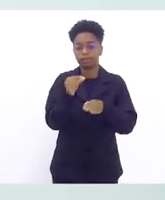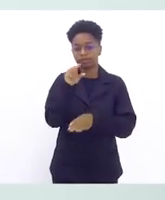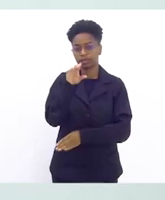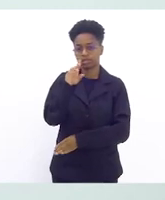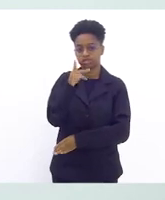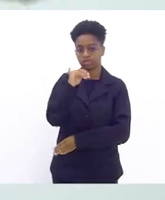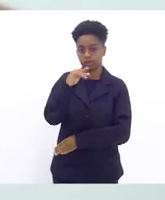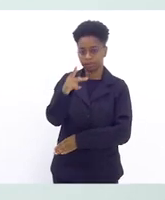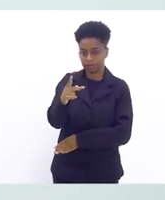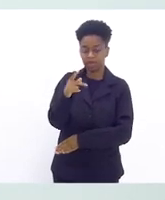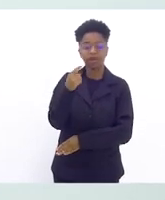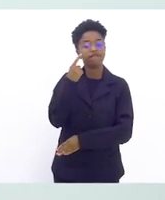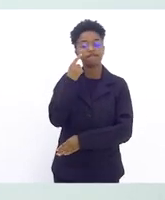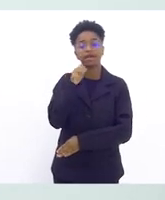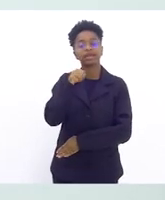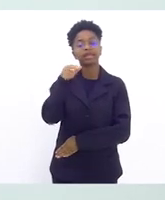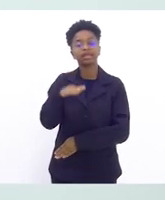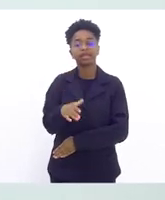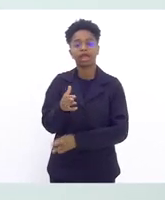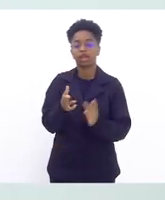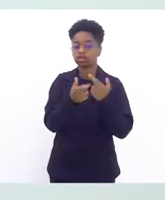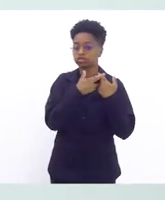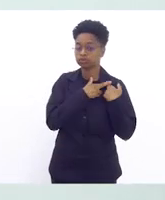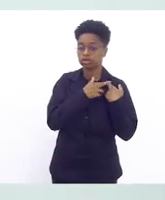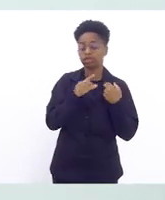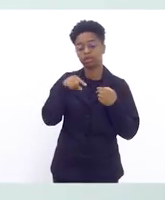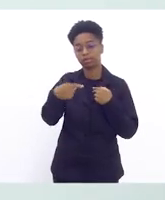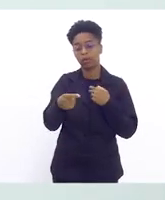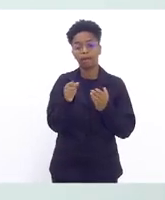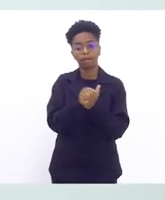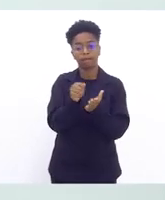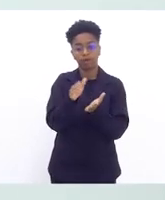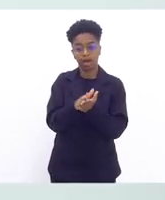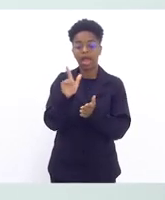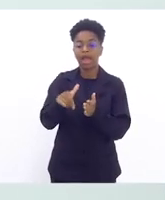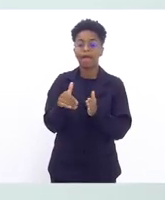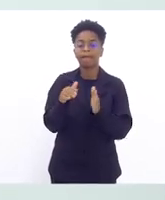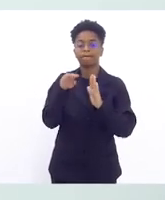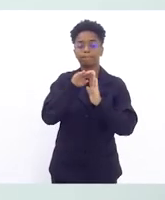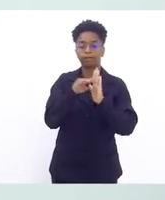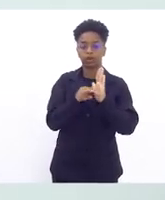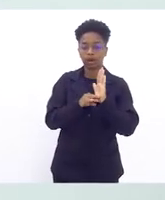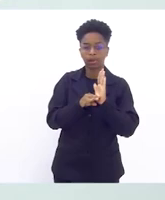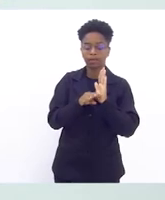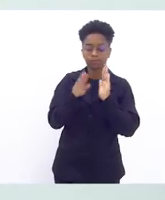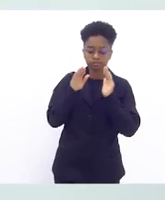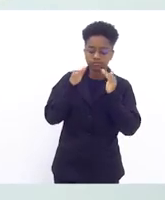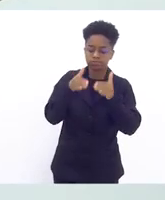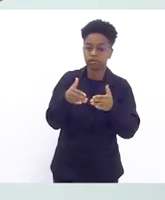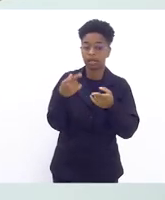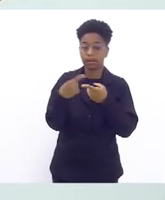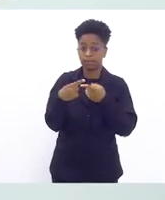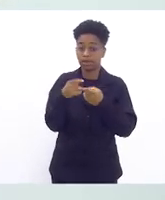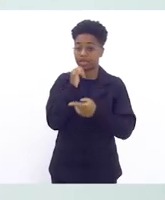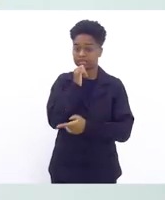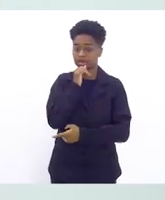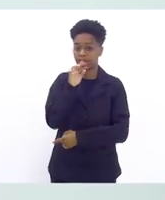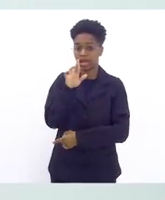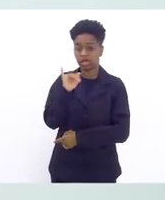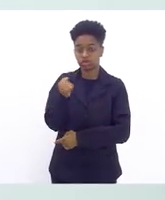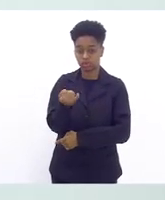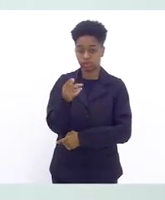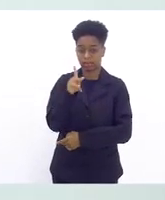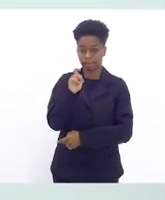identificar vai multar então seria um programa específico porque eu acho que o programa do RJ Pet ele